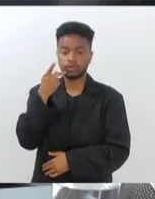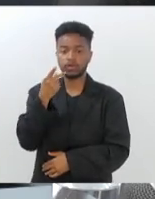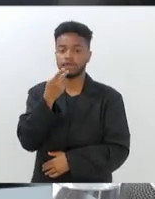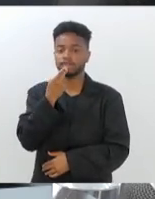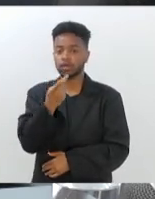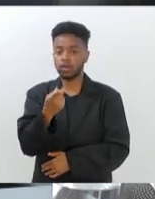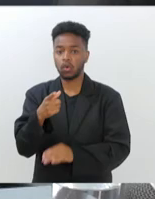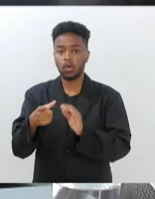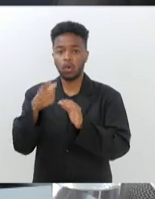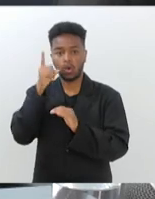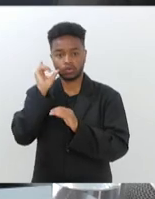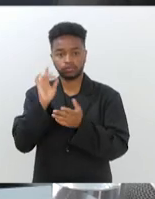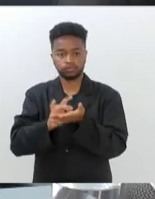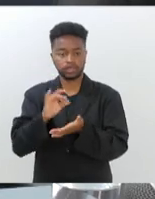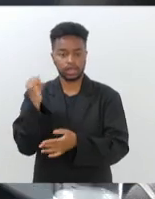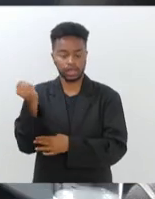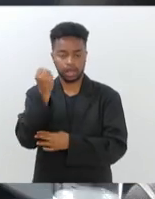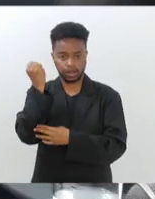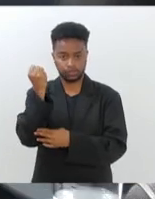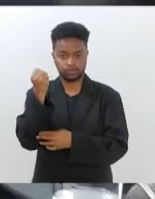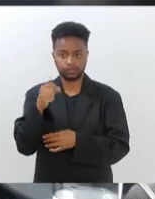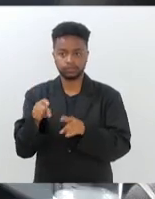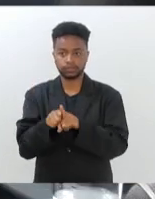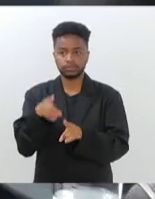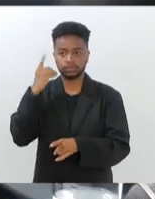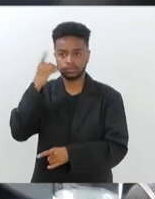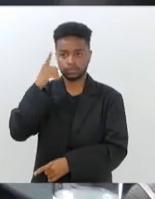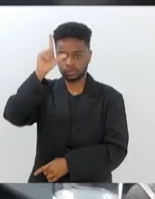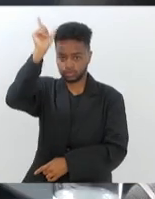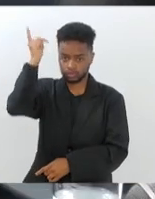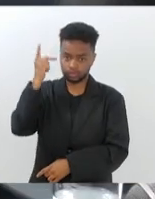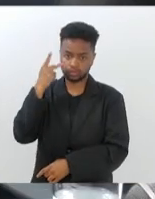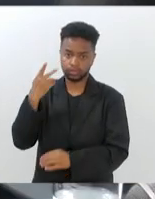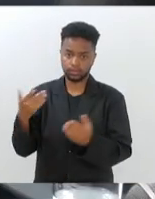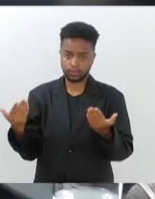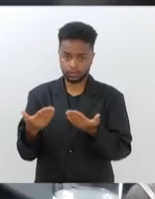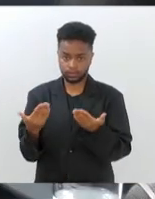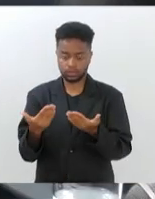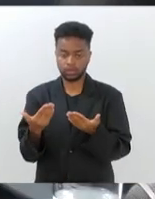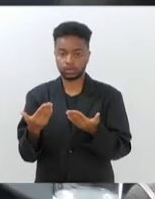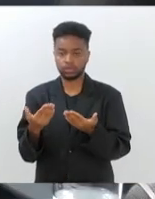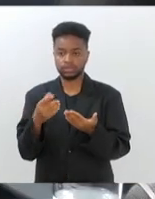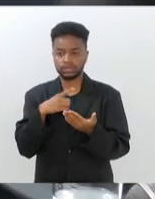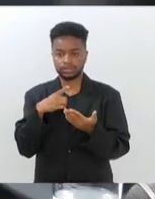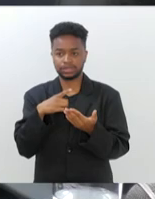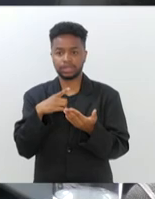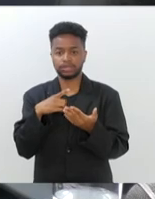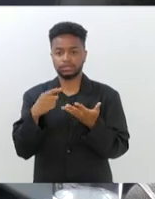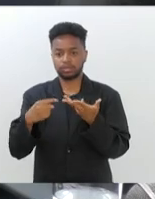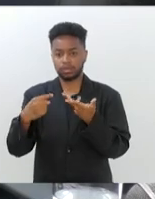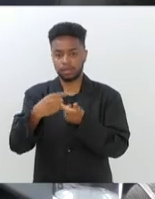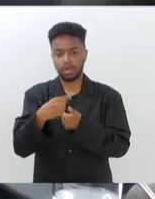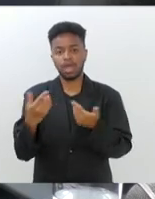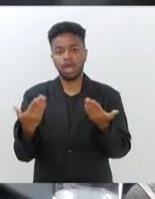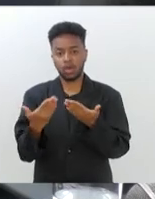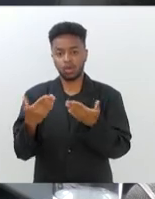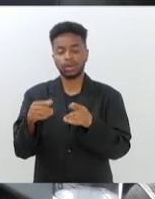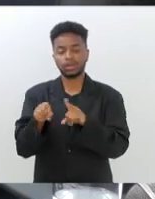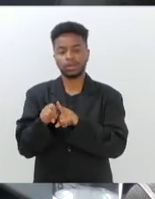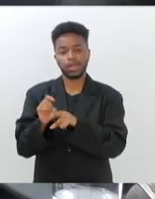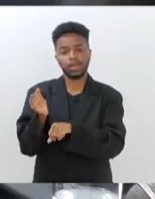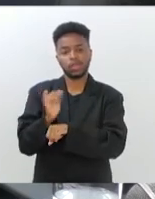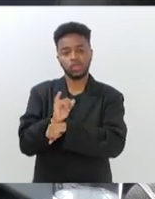é é grave de fato Deputado Luiz Paulo agora Deputado mink dentre todas as suas facetas ele agora é